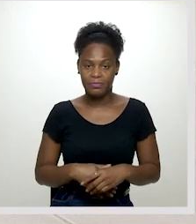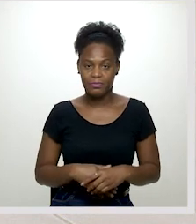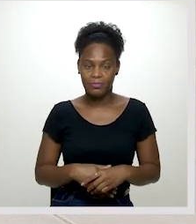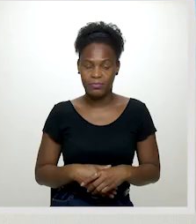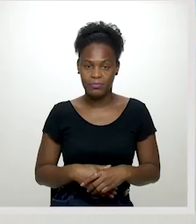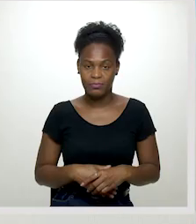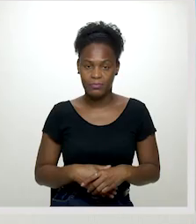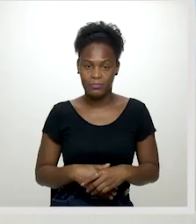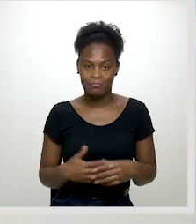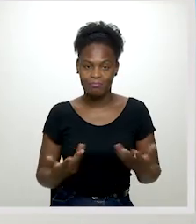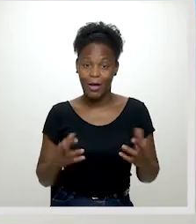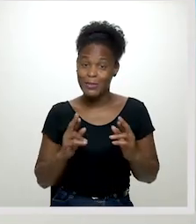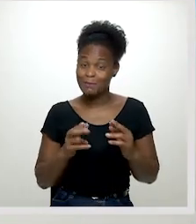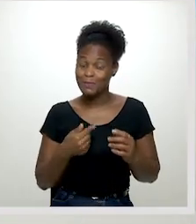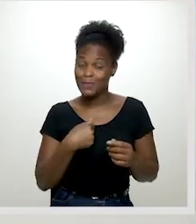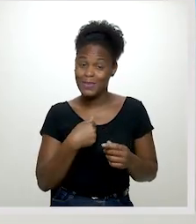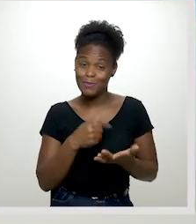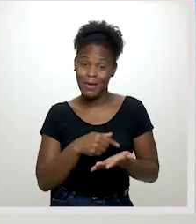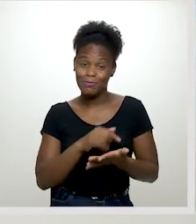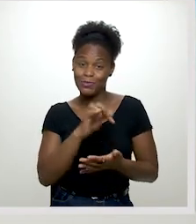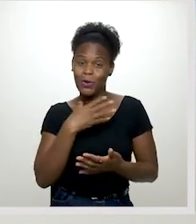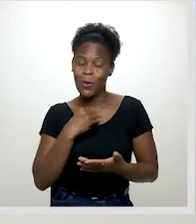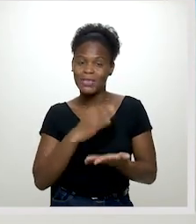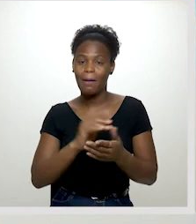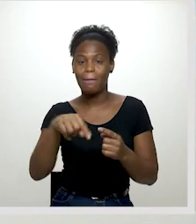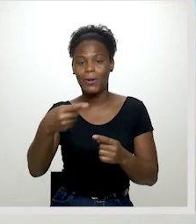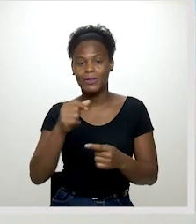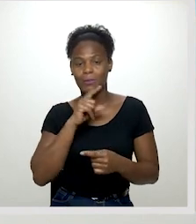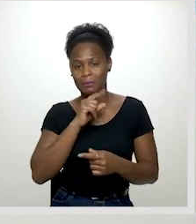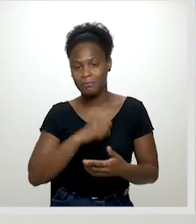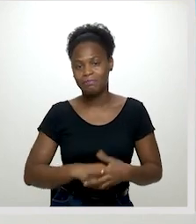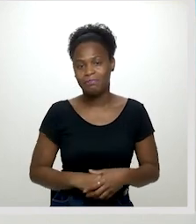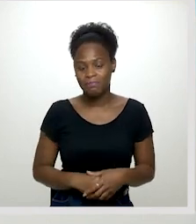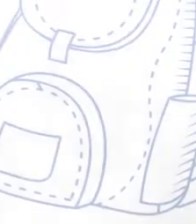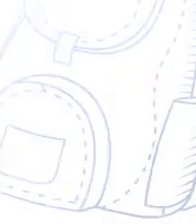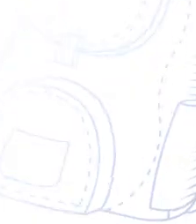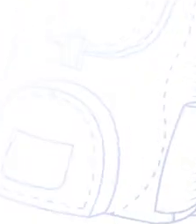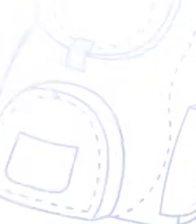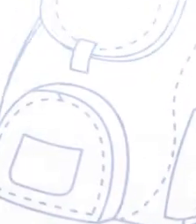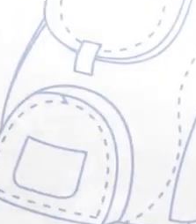Espero que gostaram. Até a próxima oportunidade.